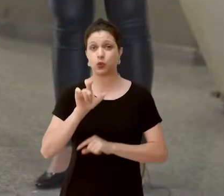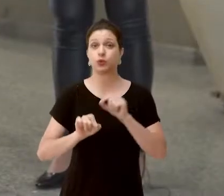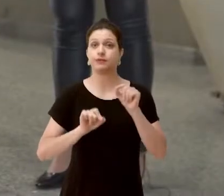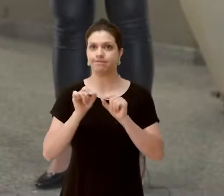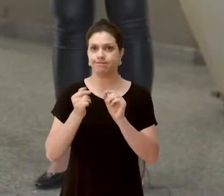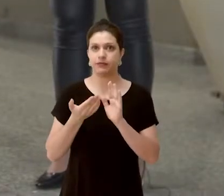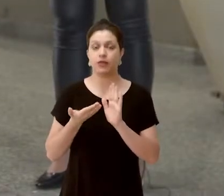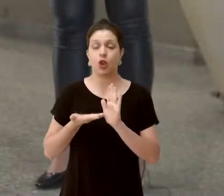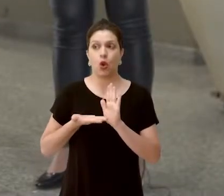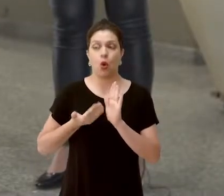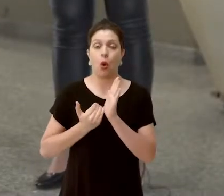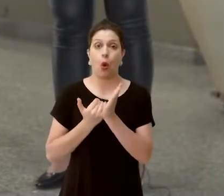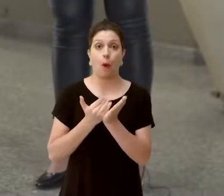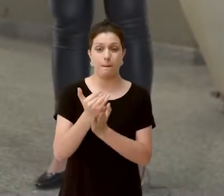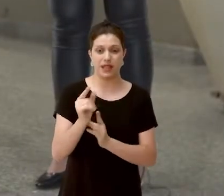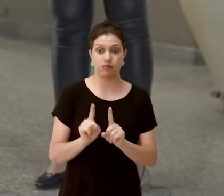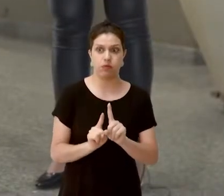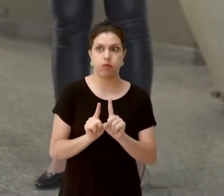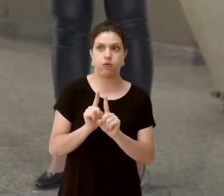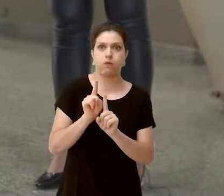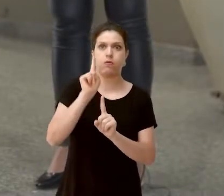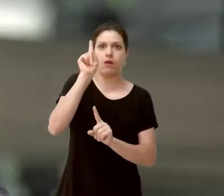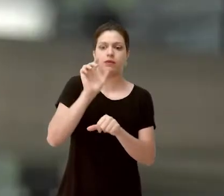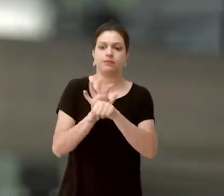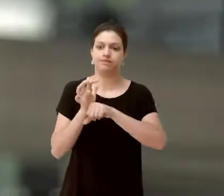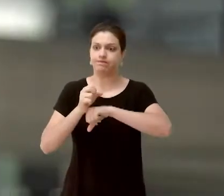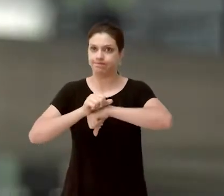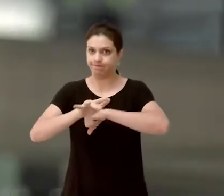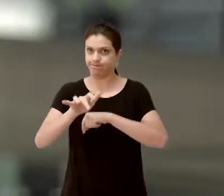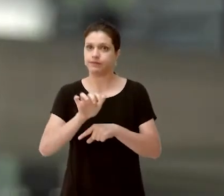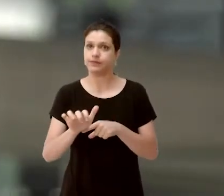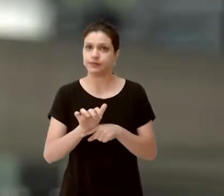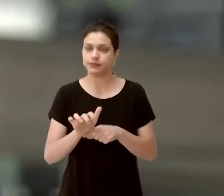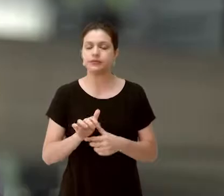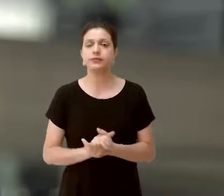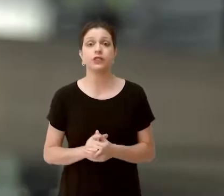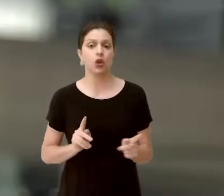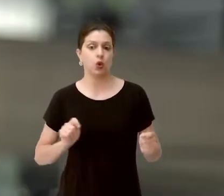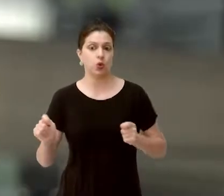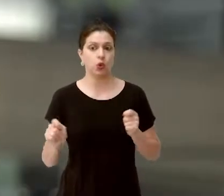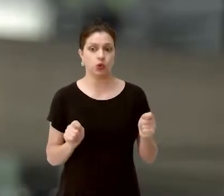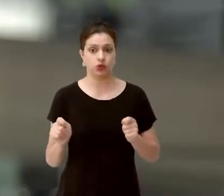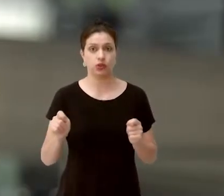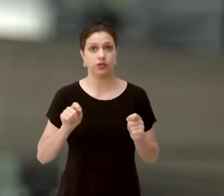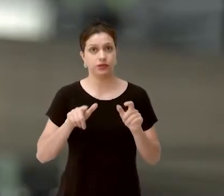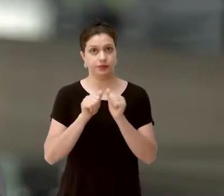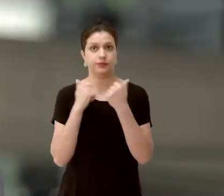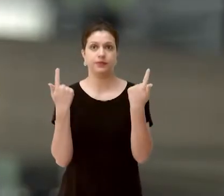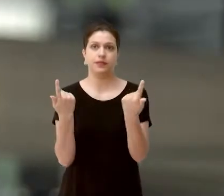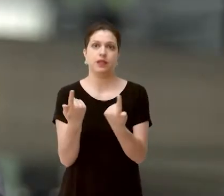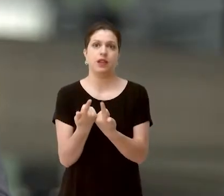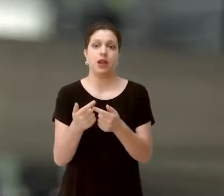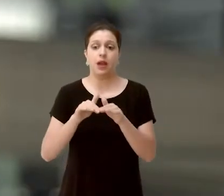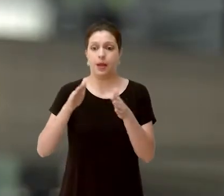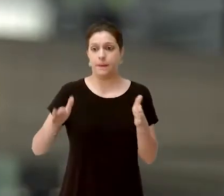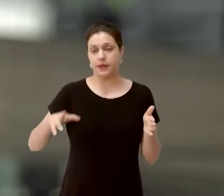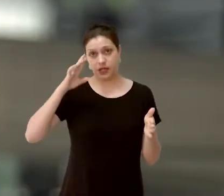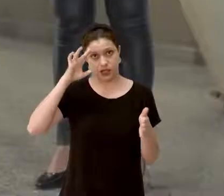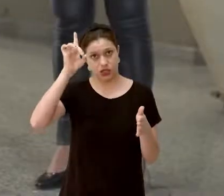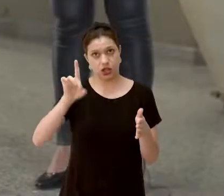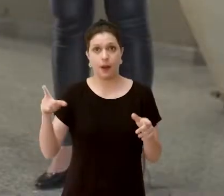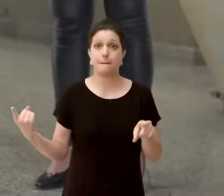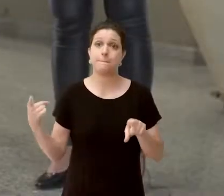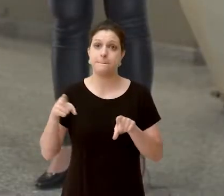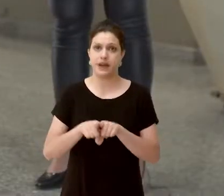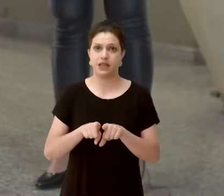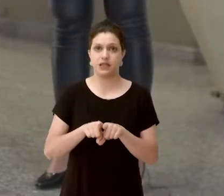Julho foi o início do pico da pandemia no estado. E para controlar e rastrear casos de Covid na Assembleia Legislativa,